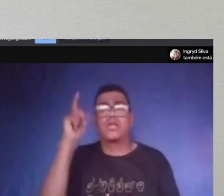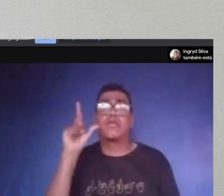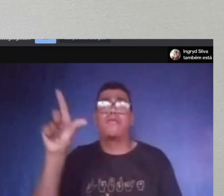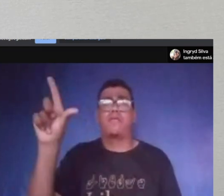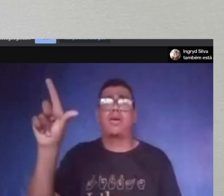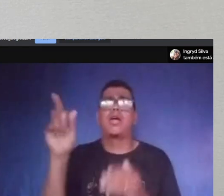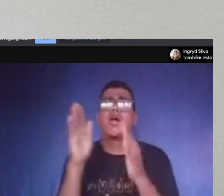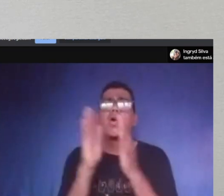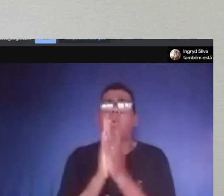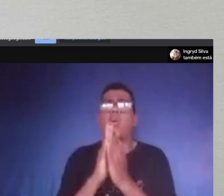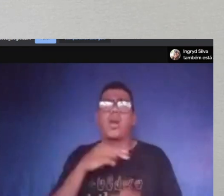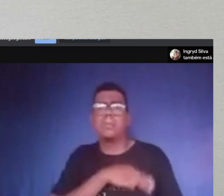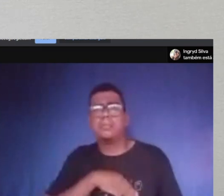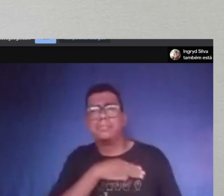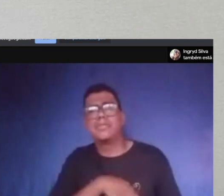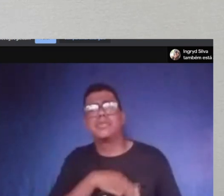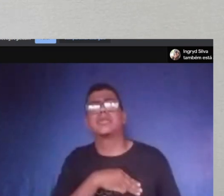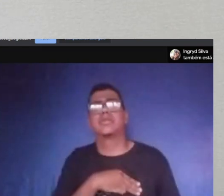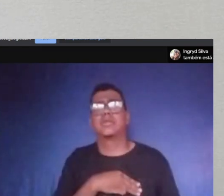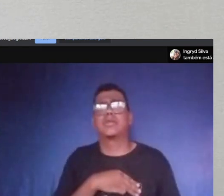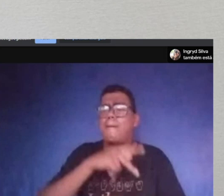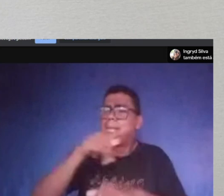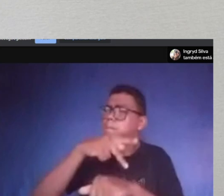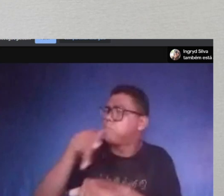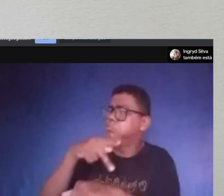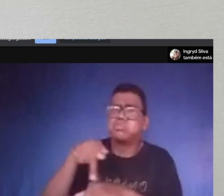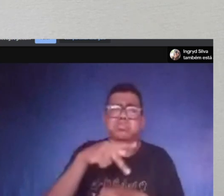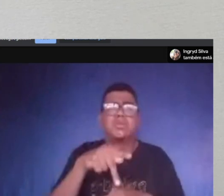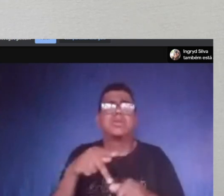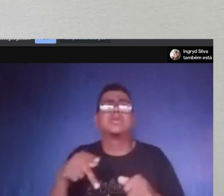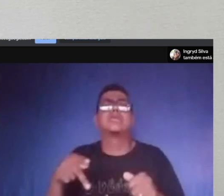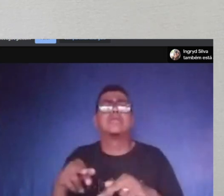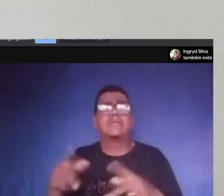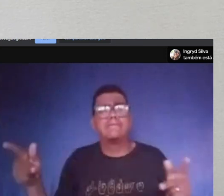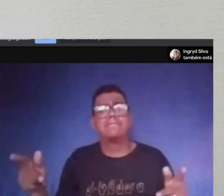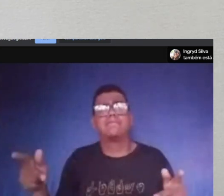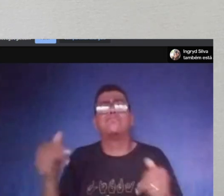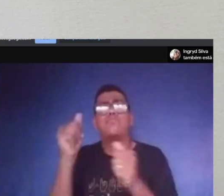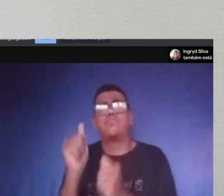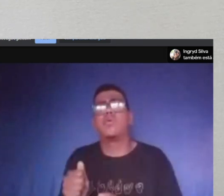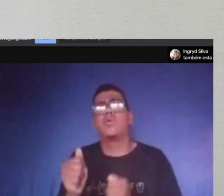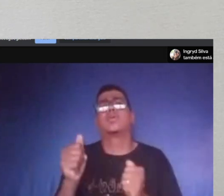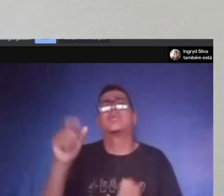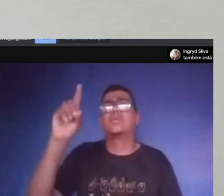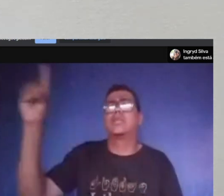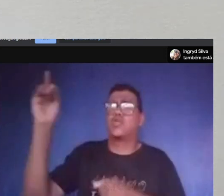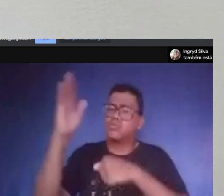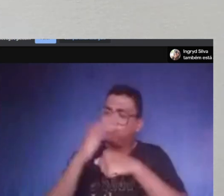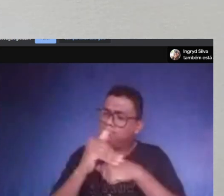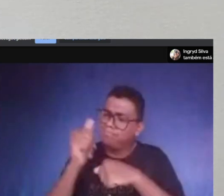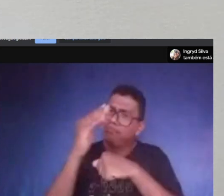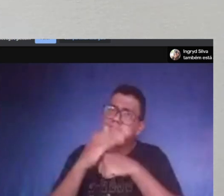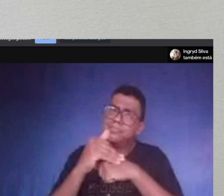mãos dadas e com fé no Senhor, nós vamos atravessar esses dias complicados, Pai amado. Que os missionários que estão nos confins